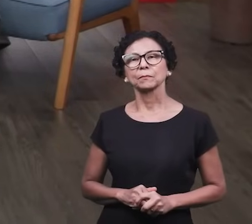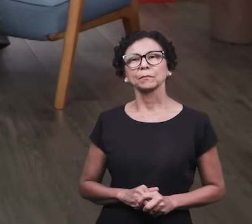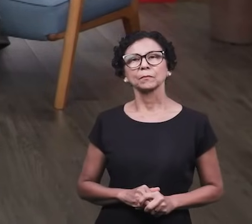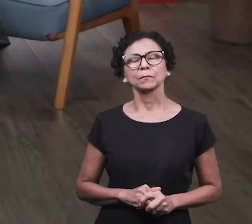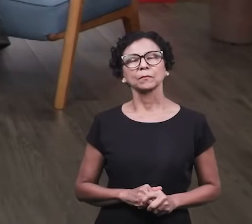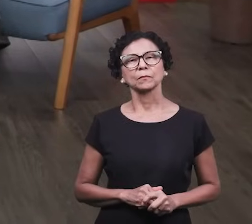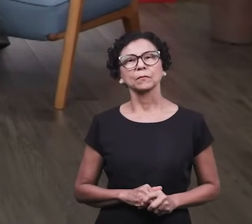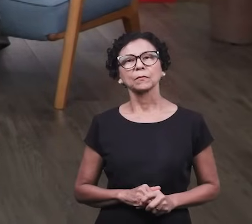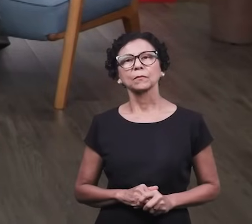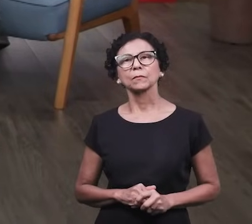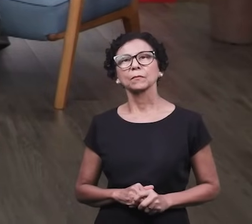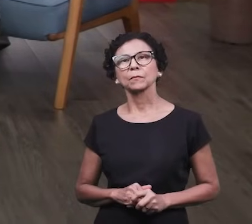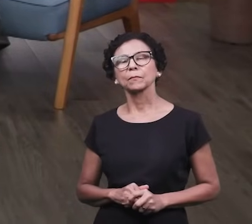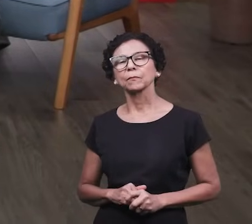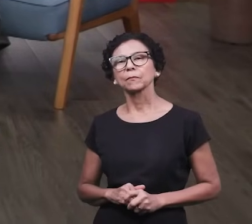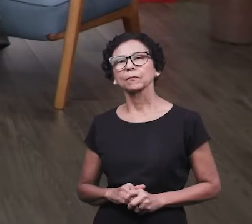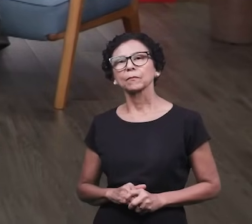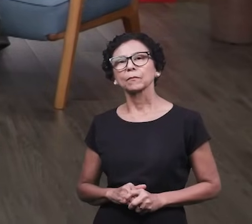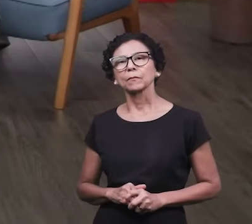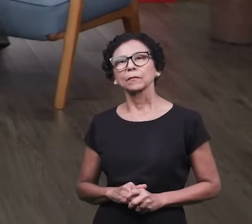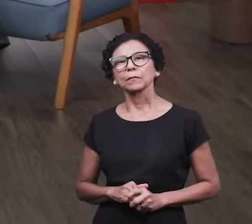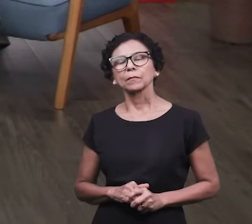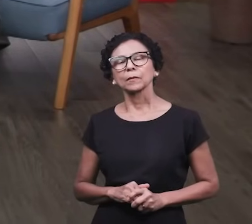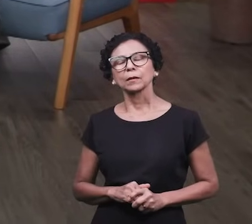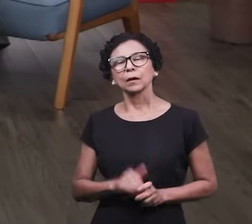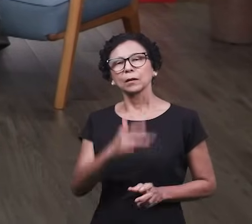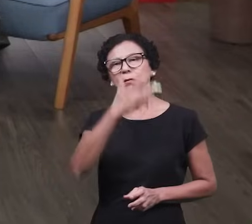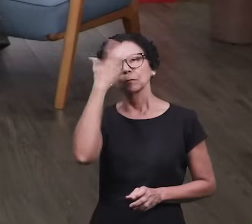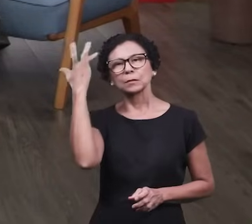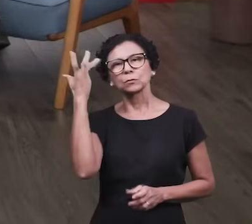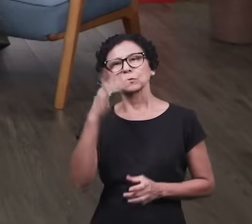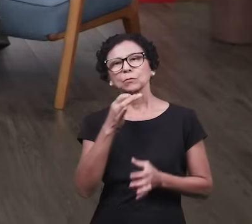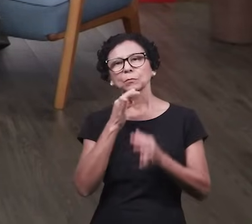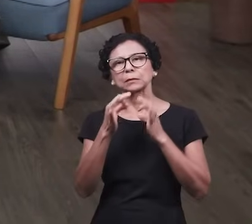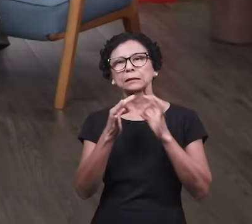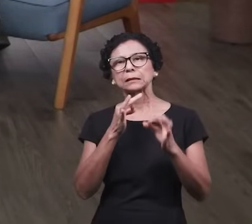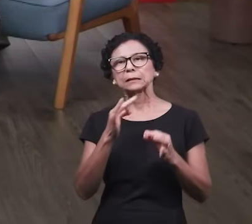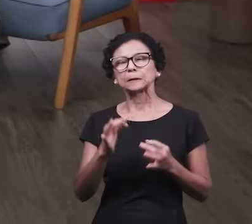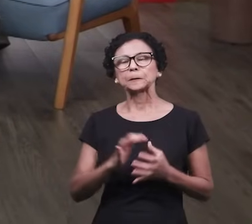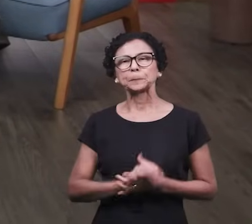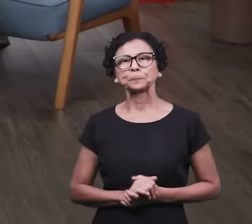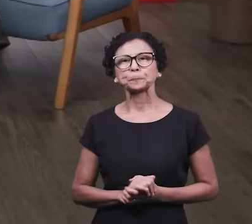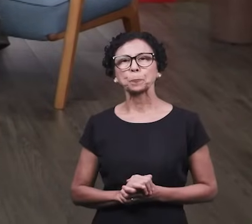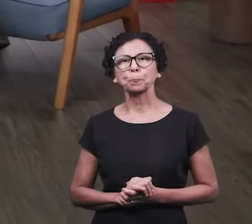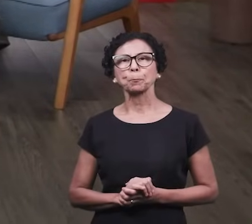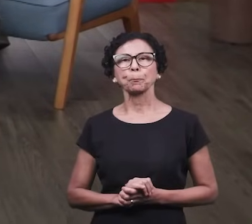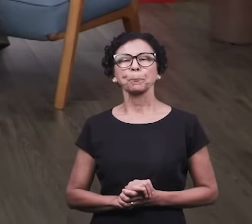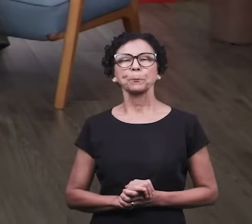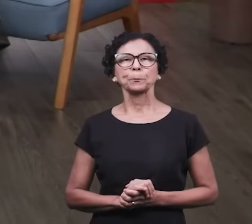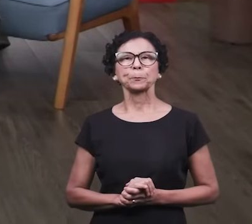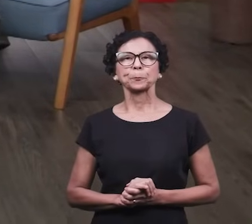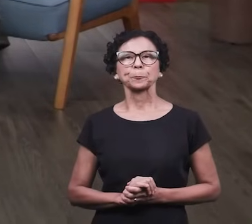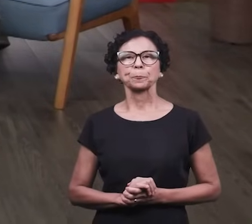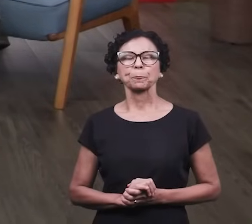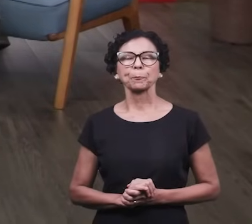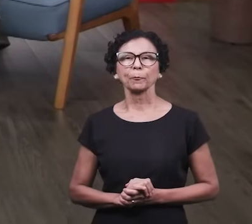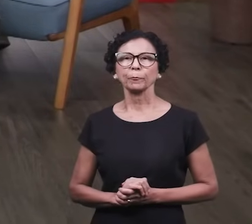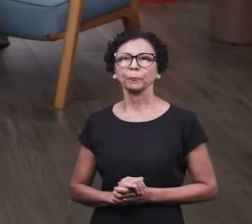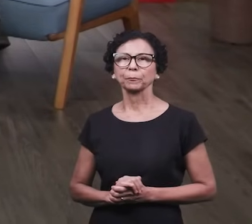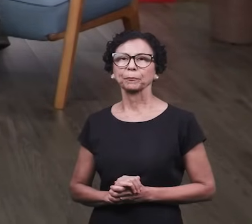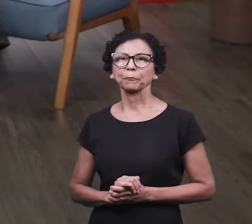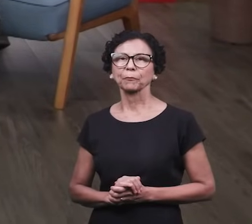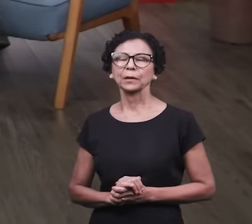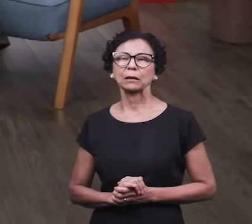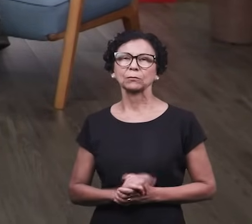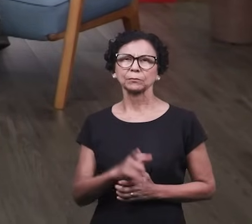trazemos participações, comentários de irmãos que falam sobre o tema que nós abordamos hoje. Você